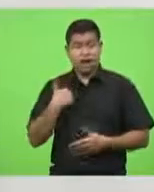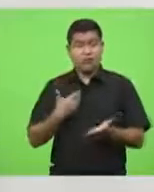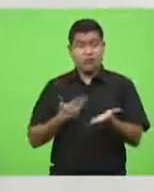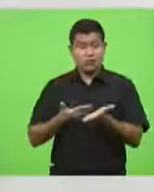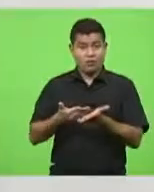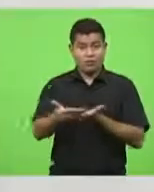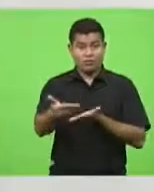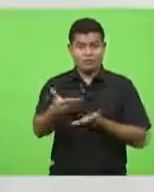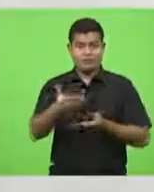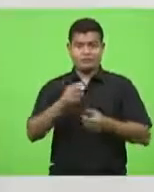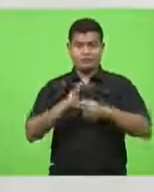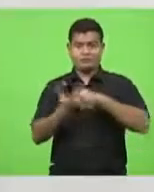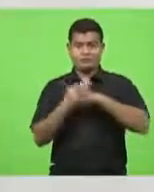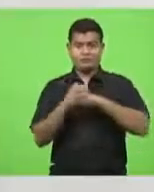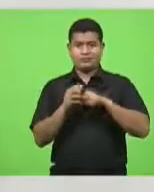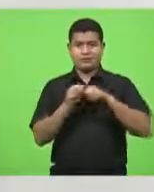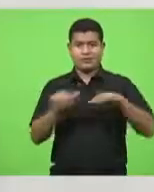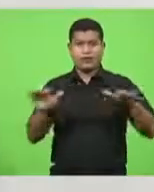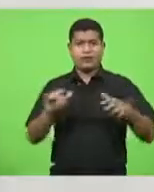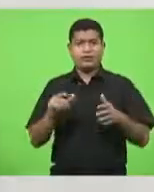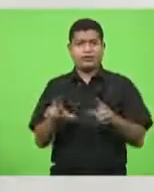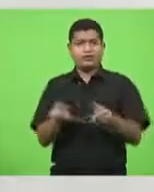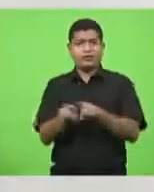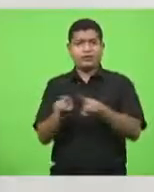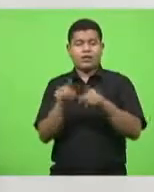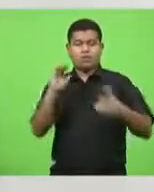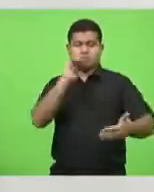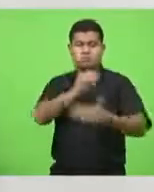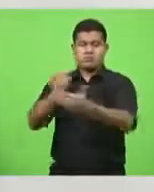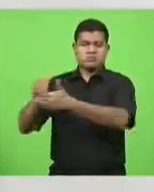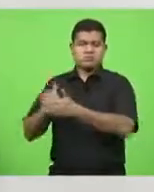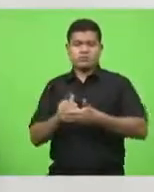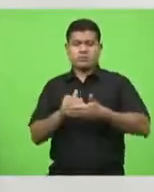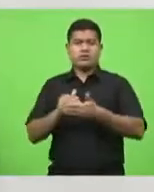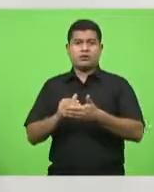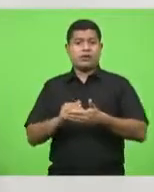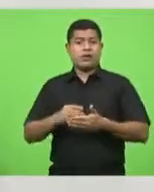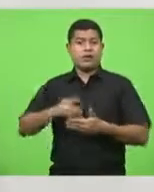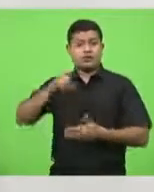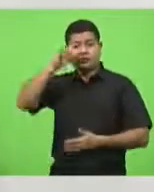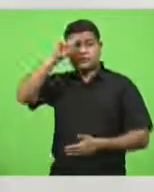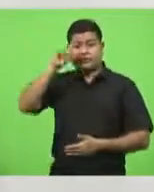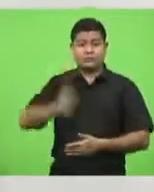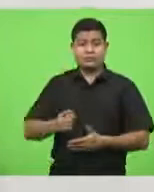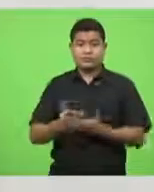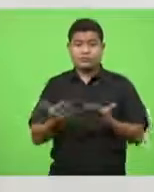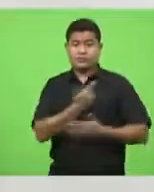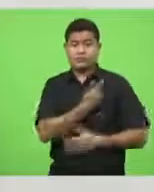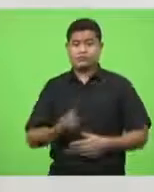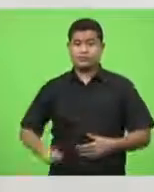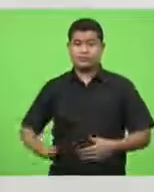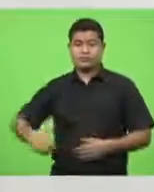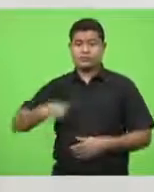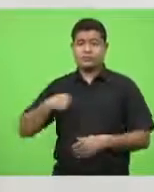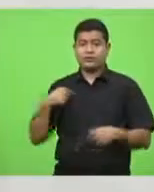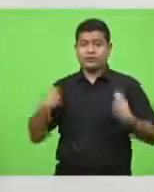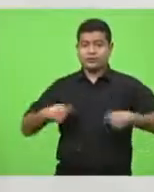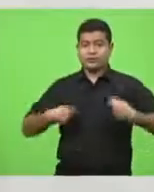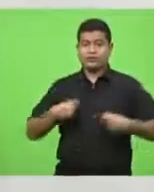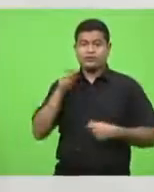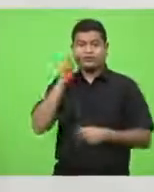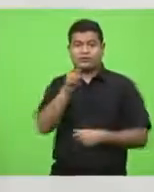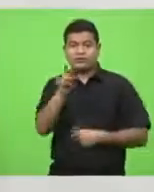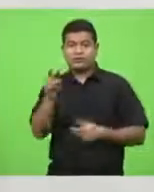dessa pandemia, desses lockdowns, desses desmandos do governo, nós temos que estar vendo essas incoerências. Por